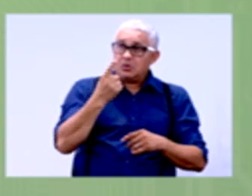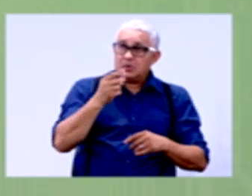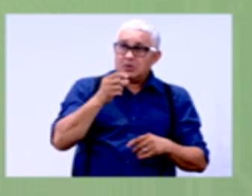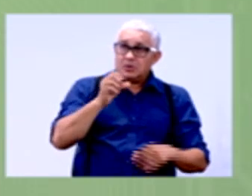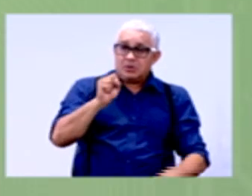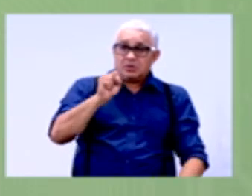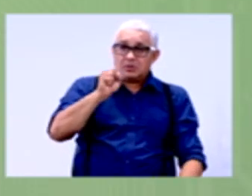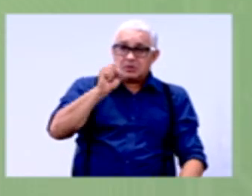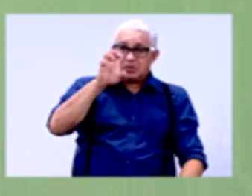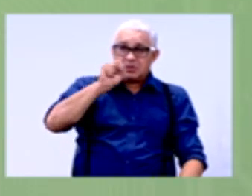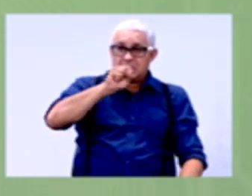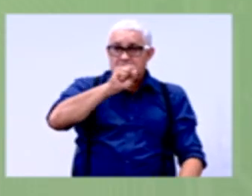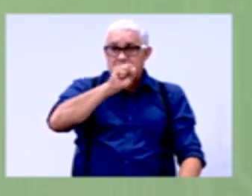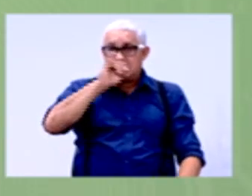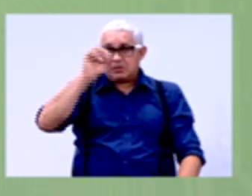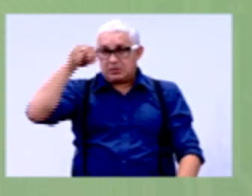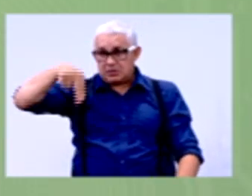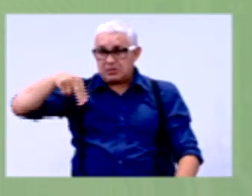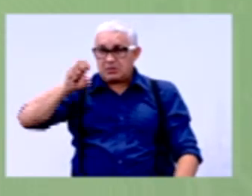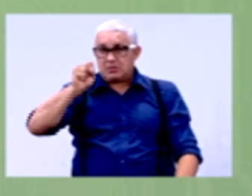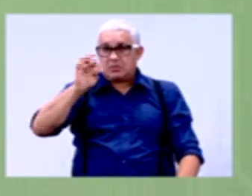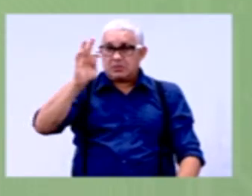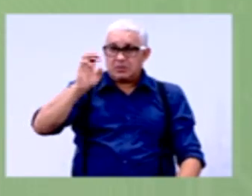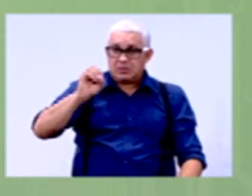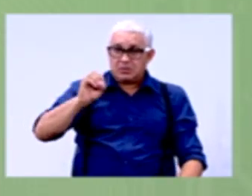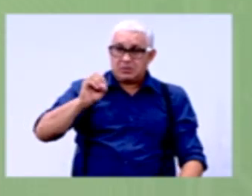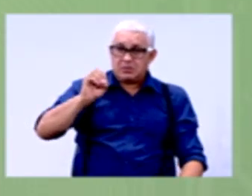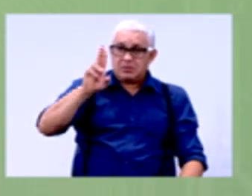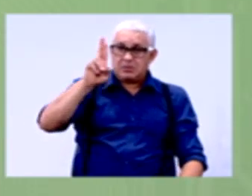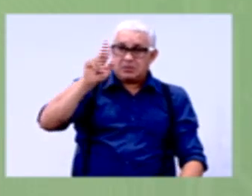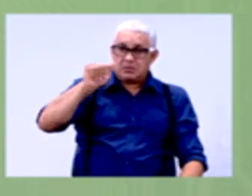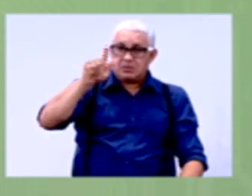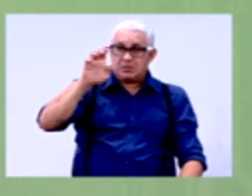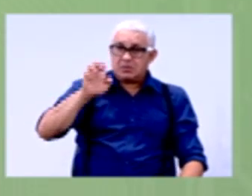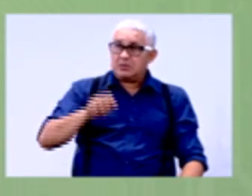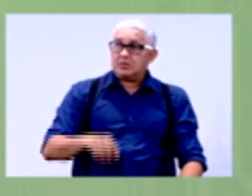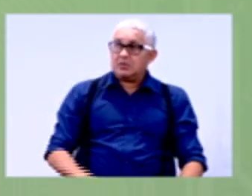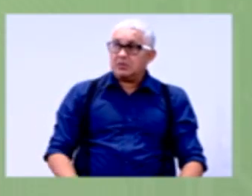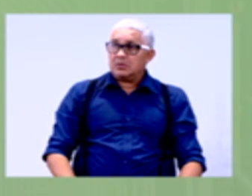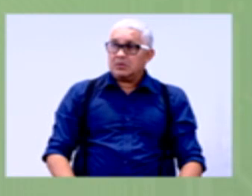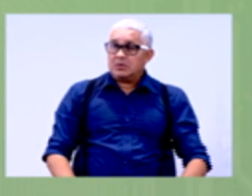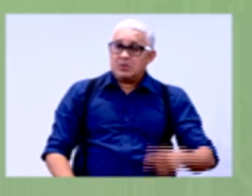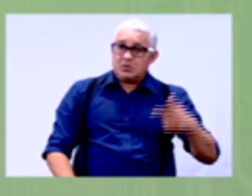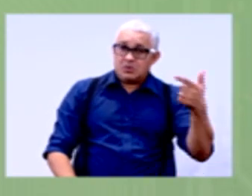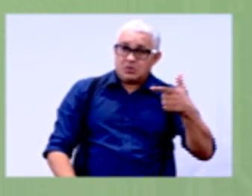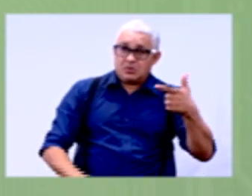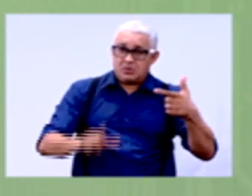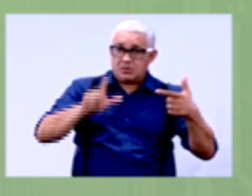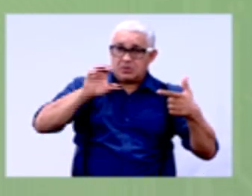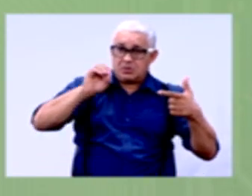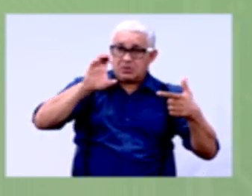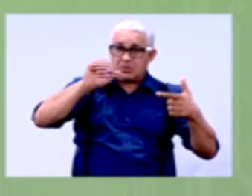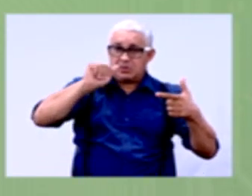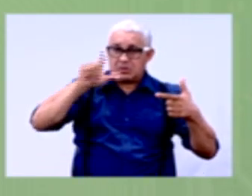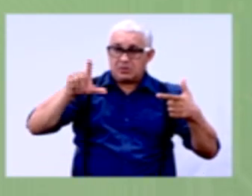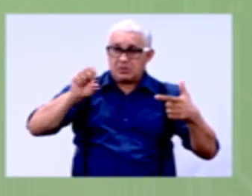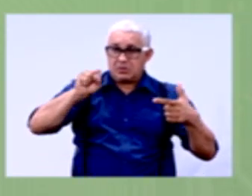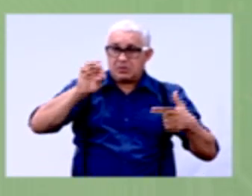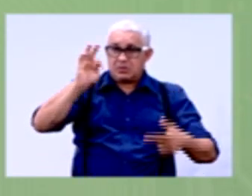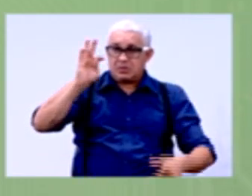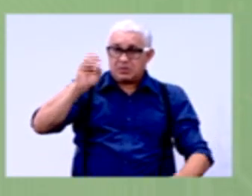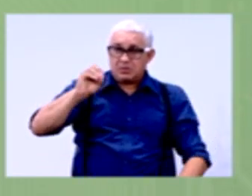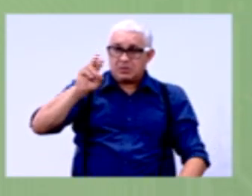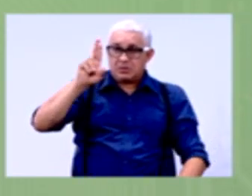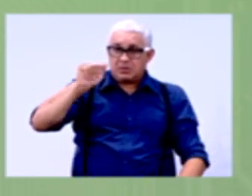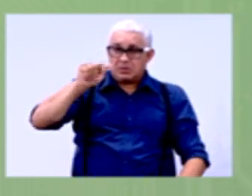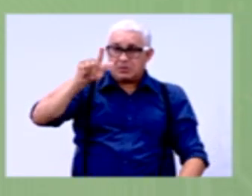Estou falando de dois aqui, né? Um é o Session e o outro é o Local Storage, tá?